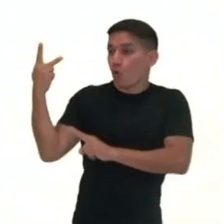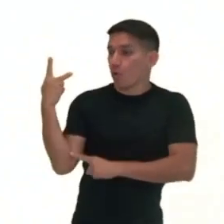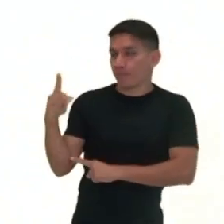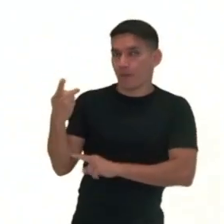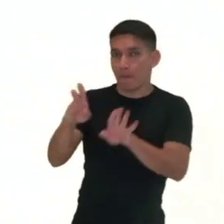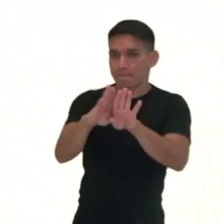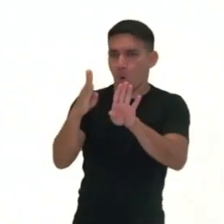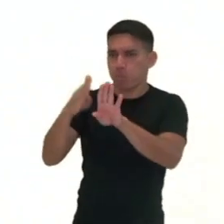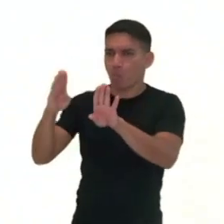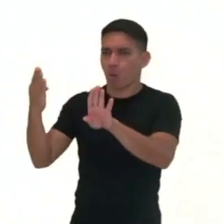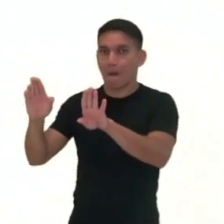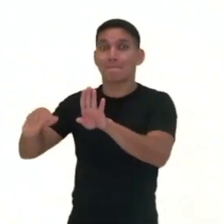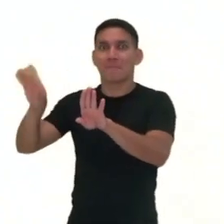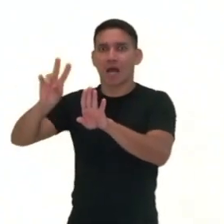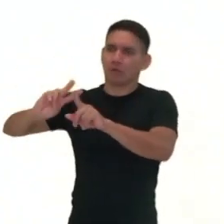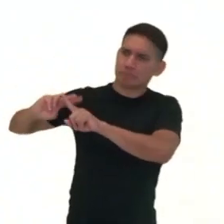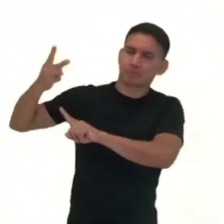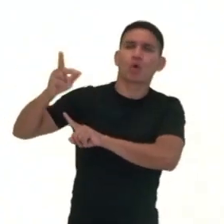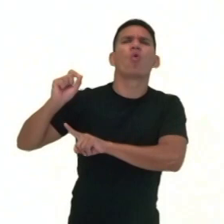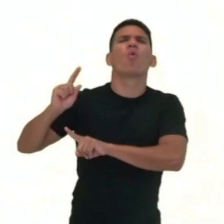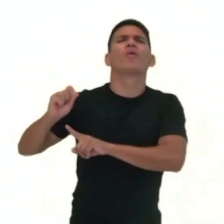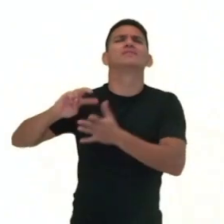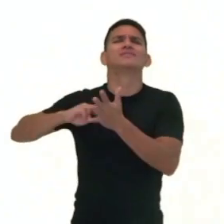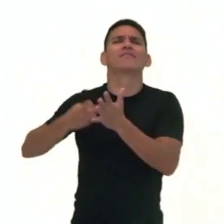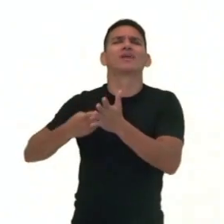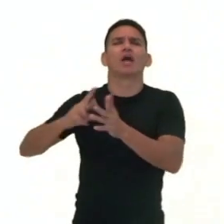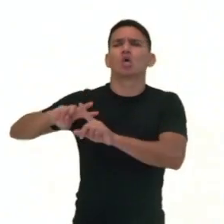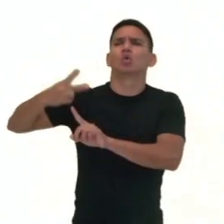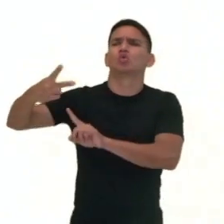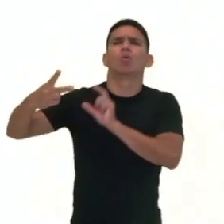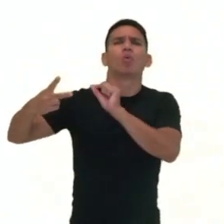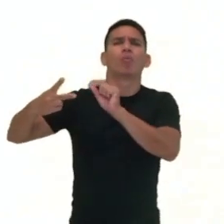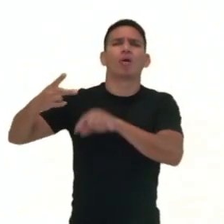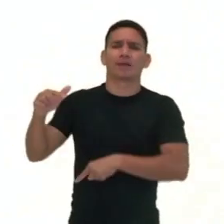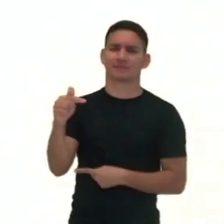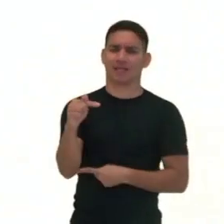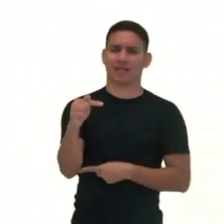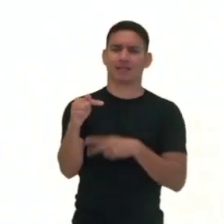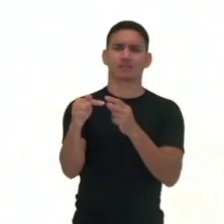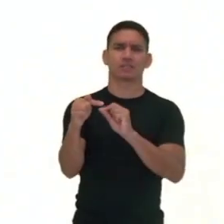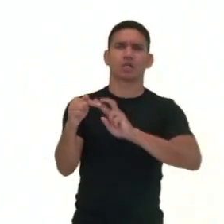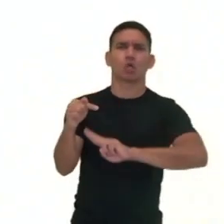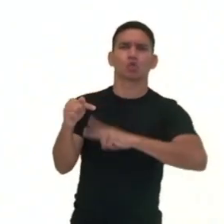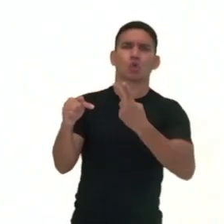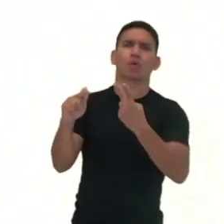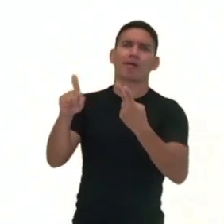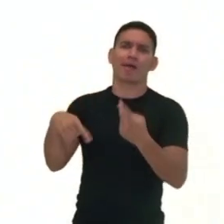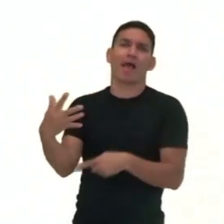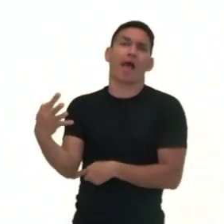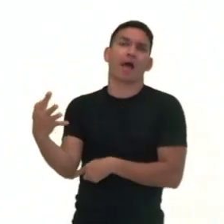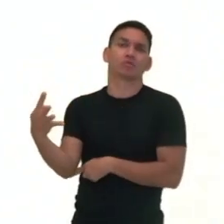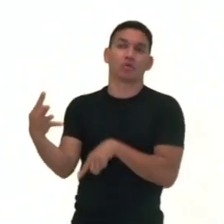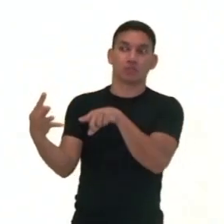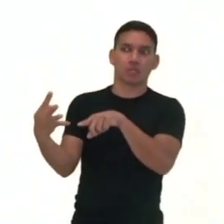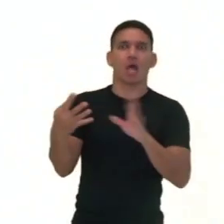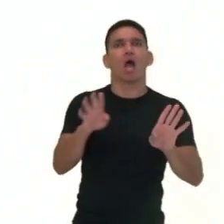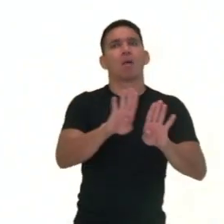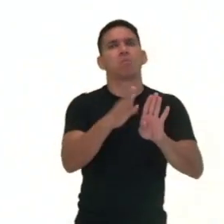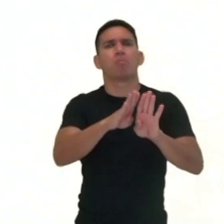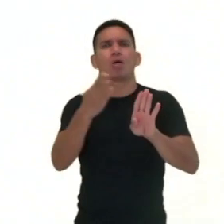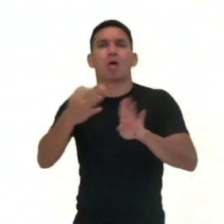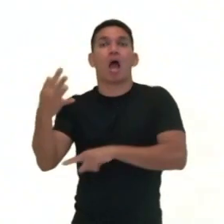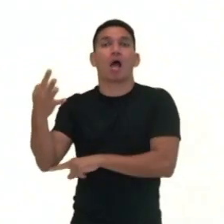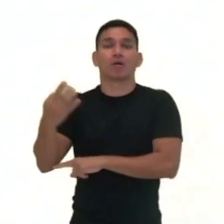portas, né? Qual que é o dobro de portas? O dobro de 7 portas, 14, né? Dobro é